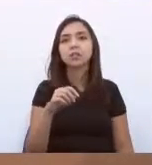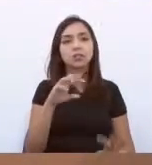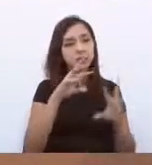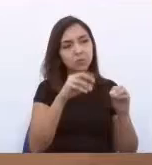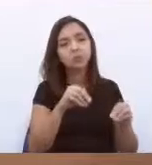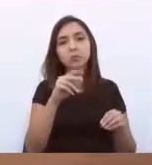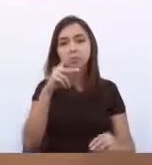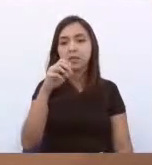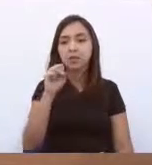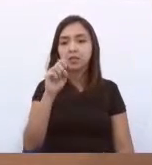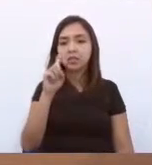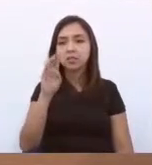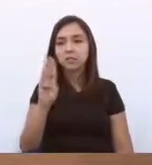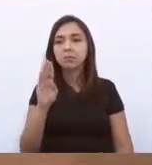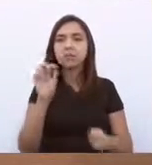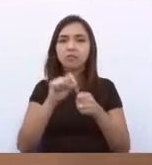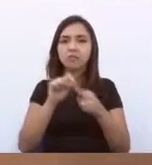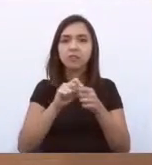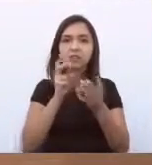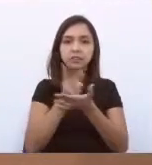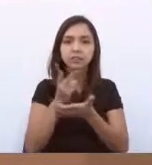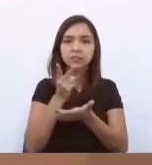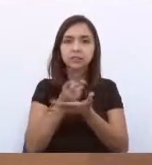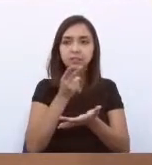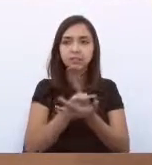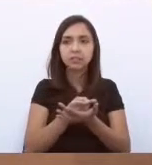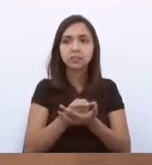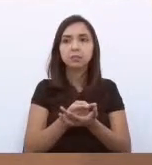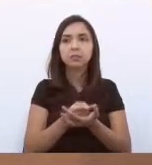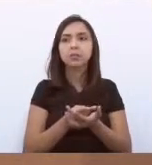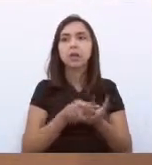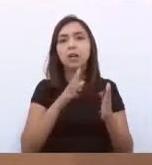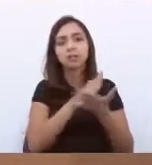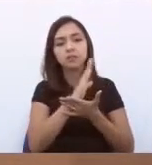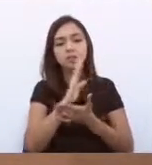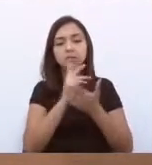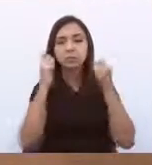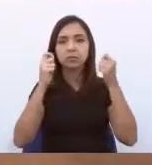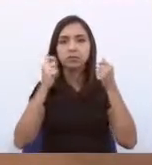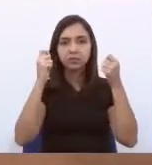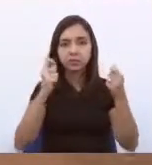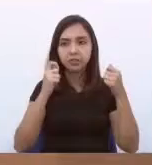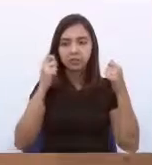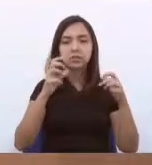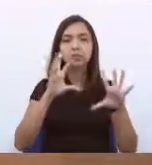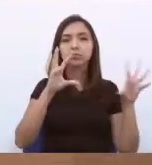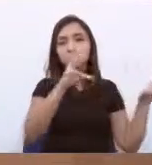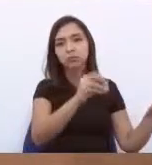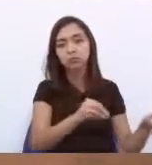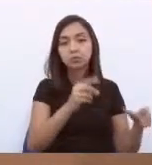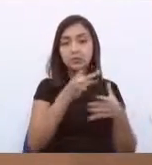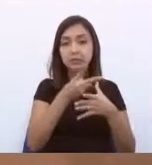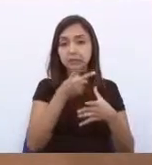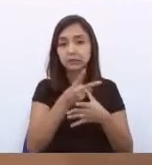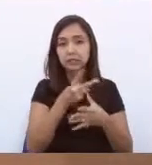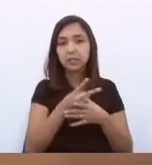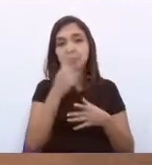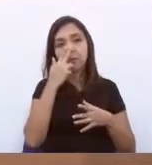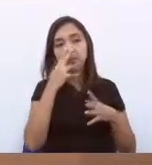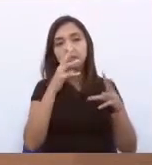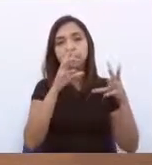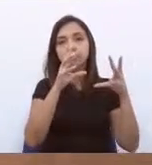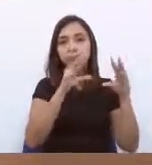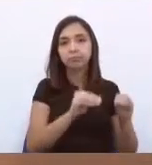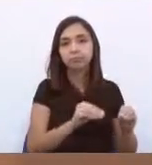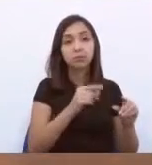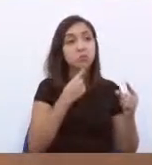do PSDB sempre faz quando há manifestações. As manifestações sempre são reprimidas, não